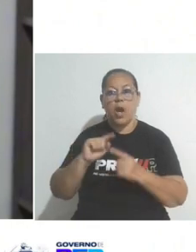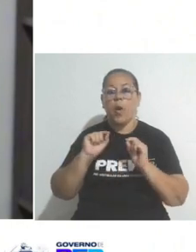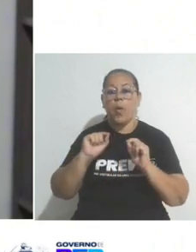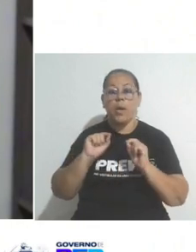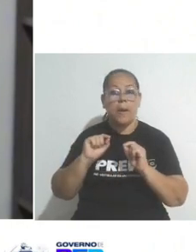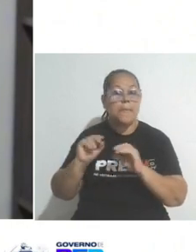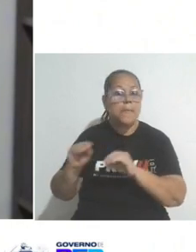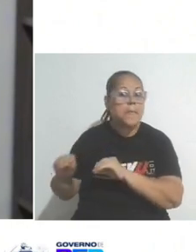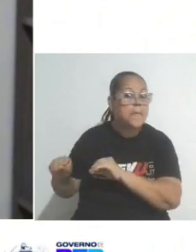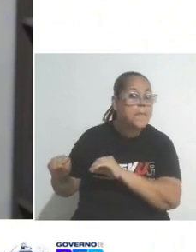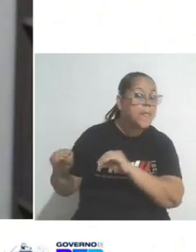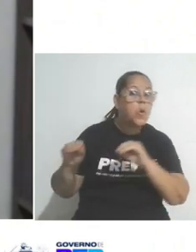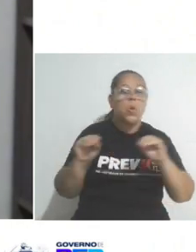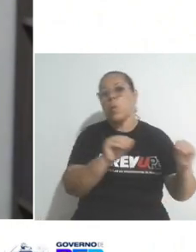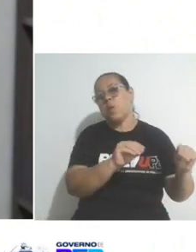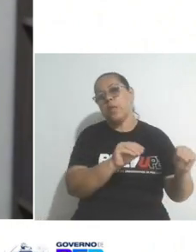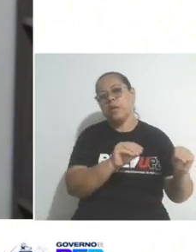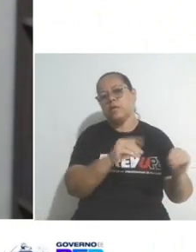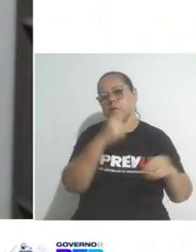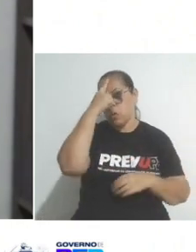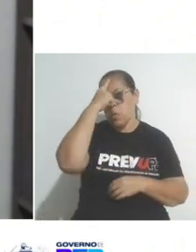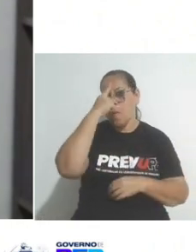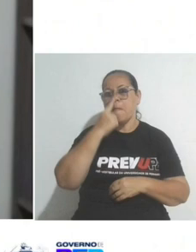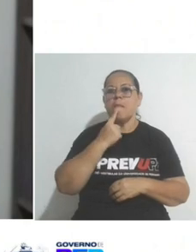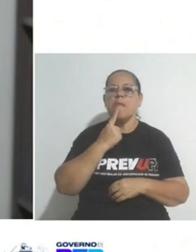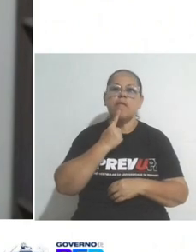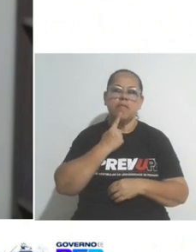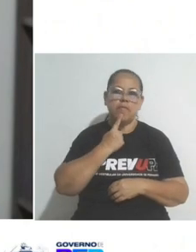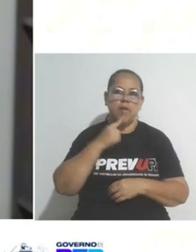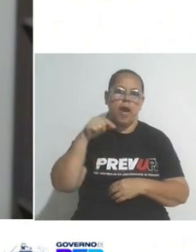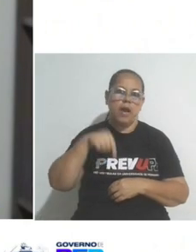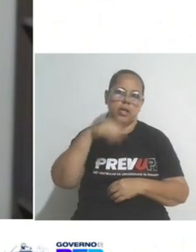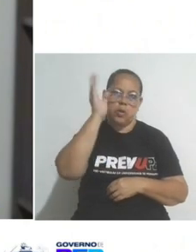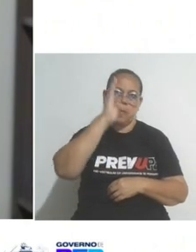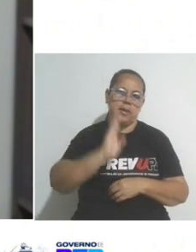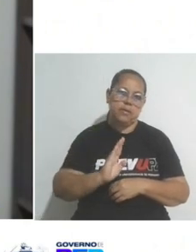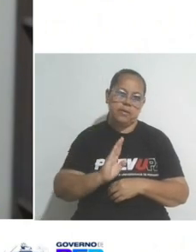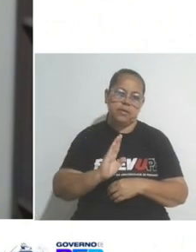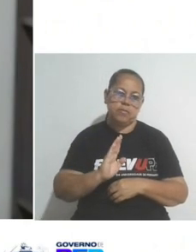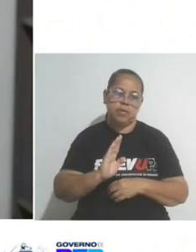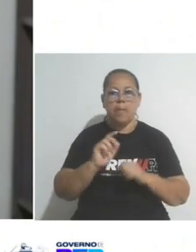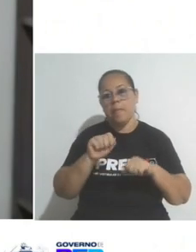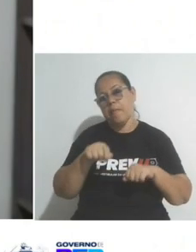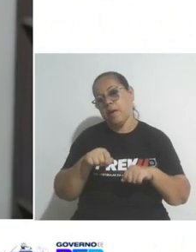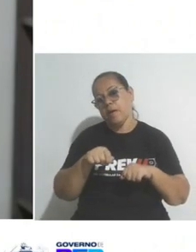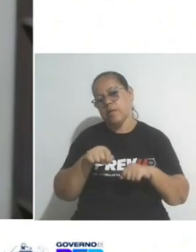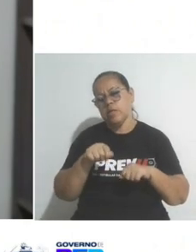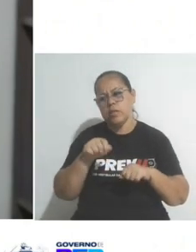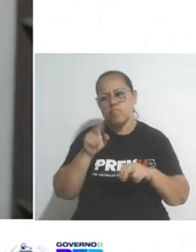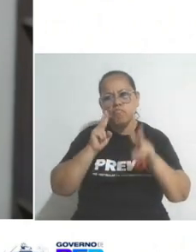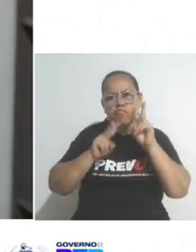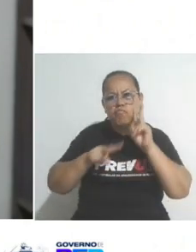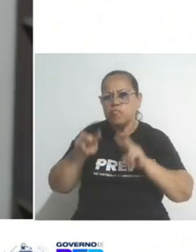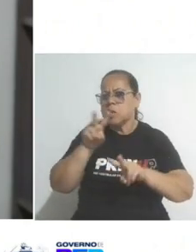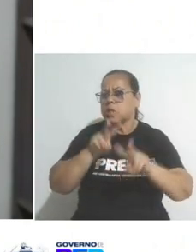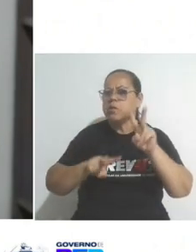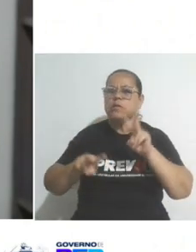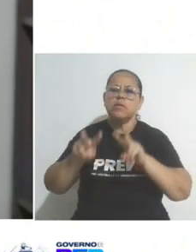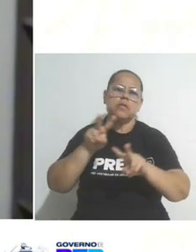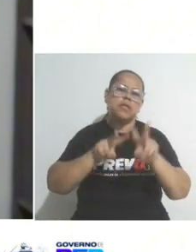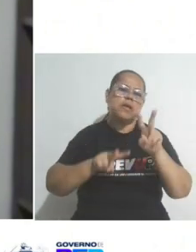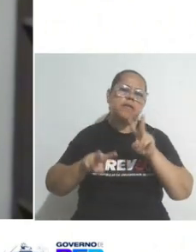perfil demográfico de um dado lugar aqui do Brasil e isso pode ser observado de forma